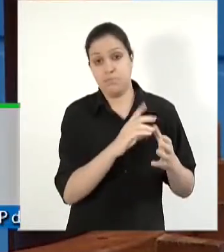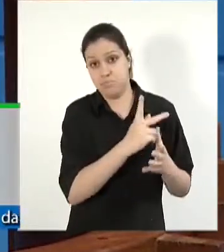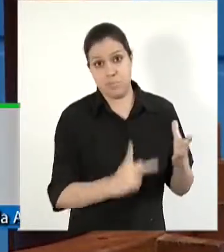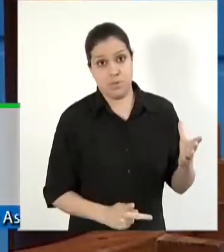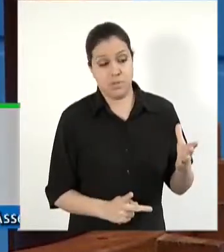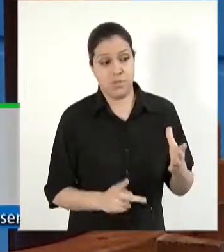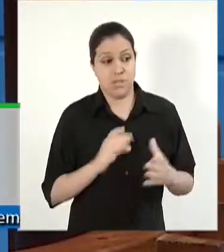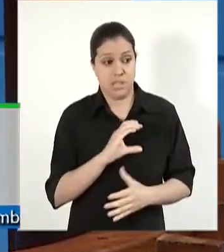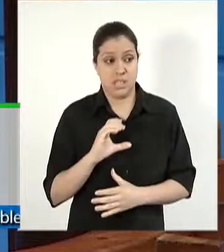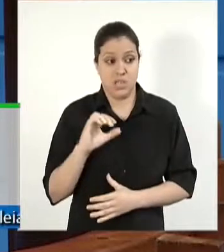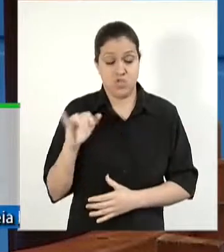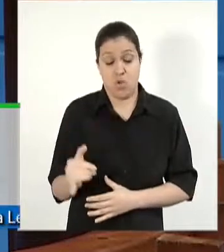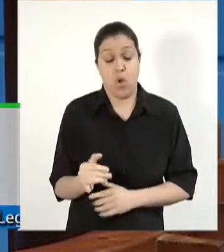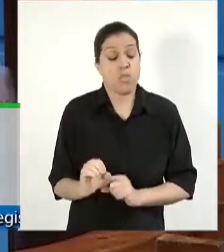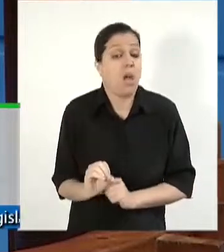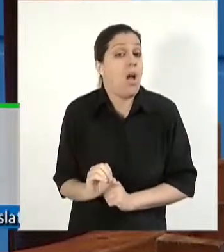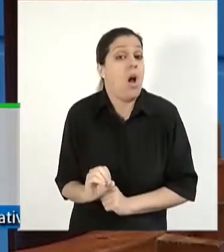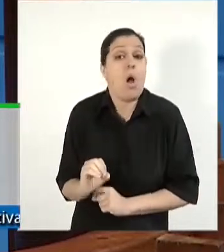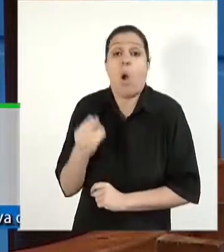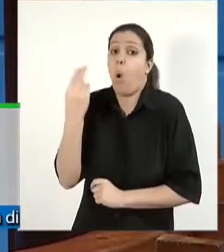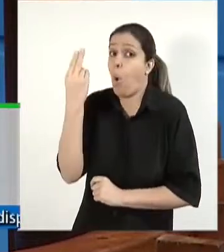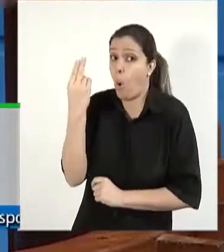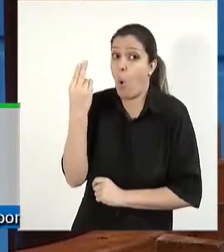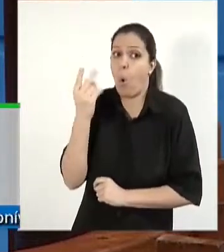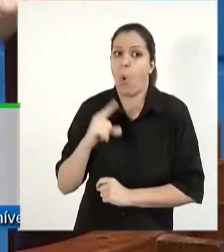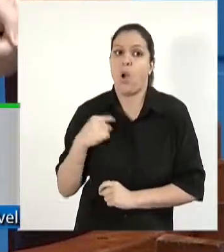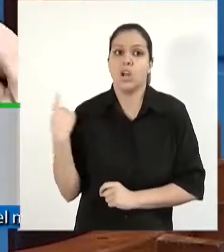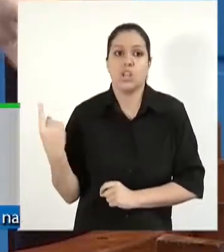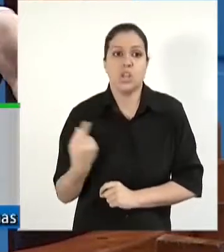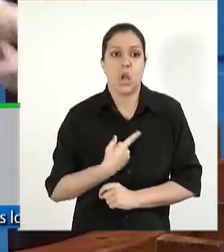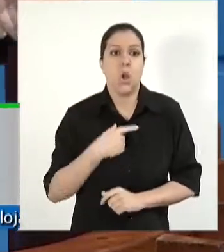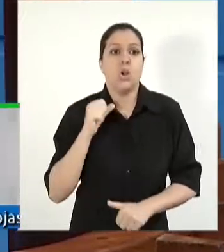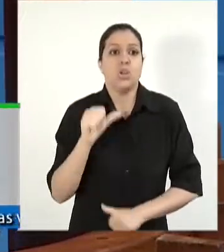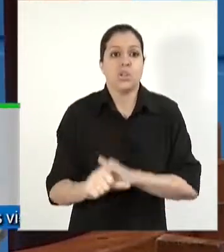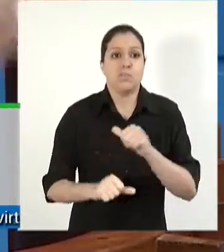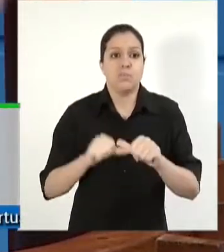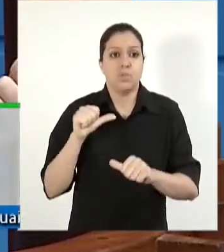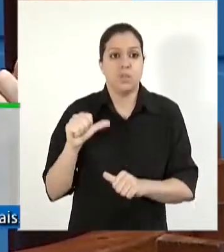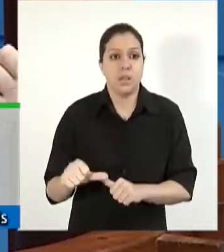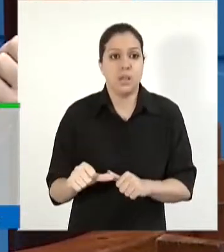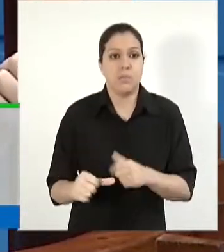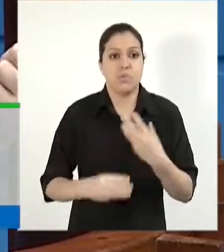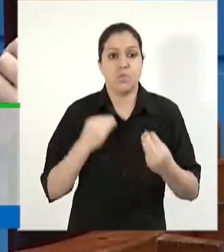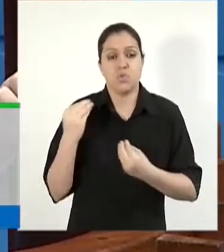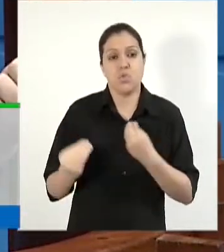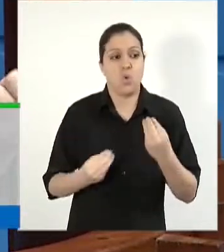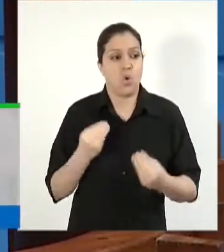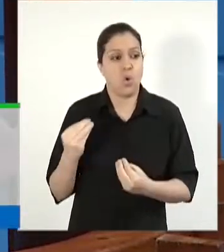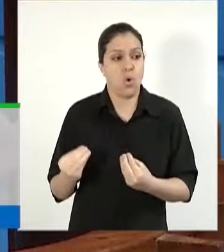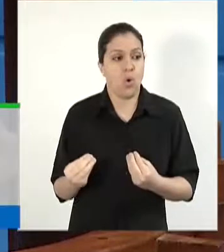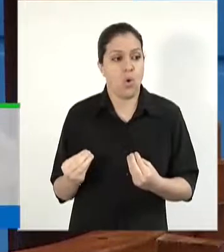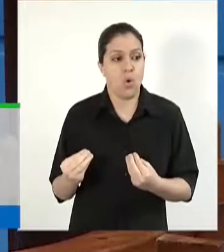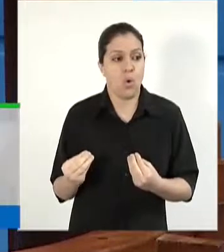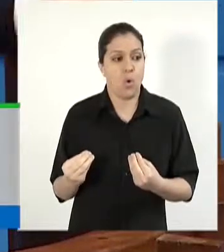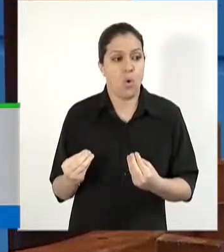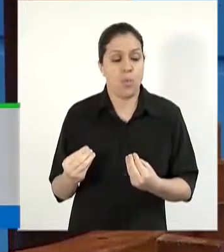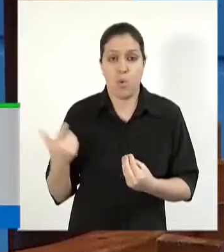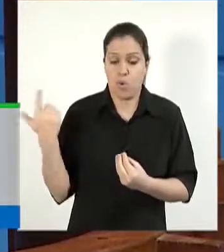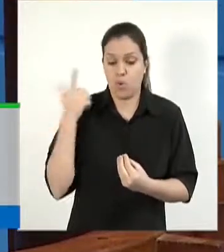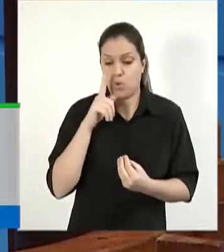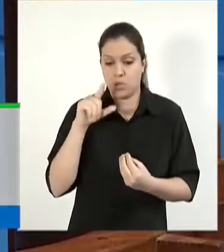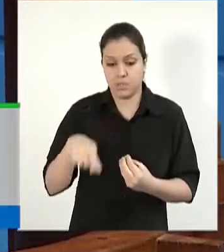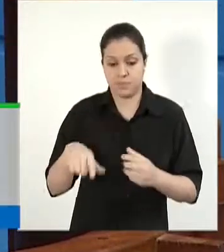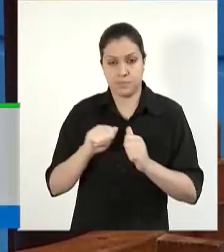CCJ, ou nós mudamos o alcance aqui nessa casa, sem a criação de um precedente que tem